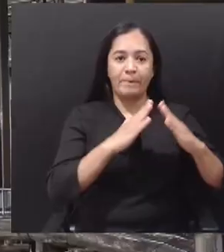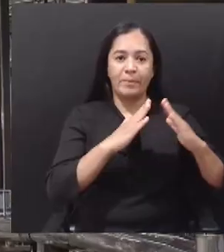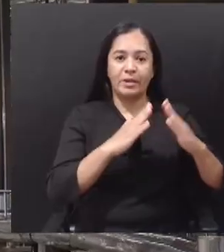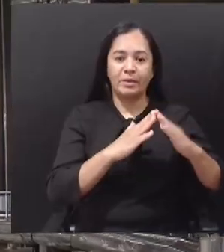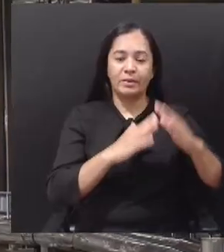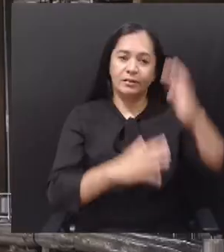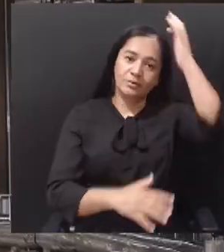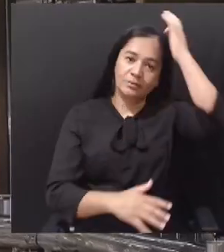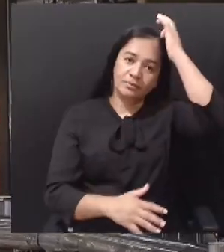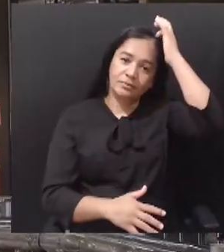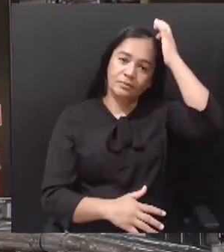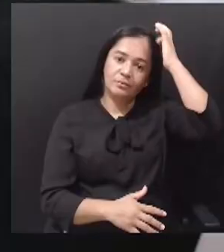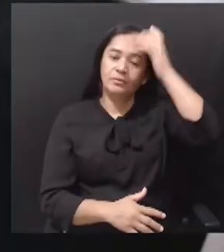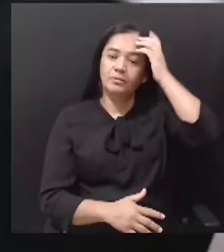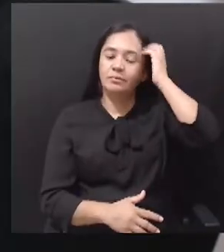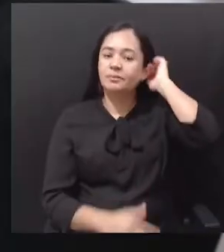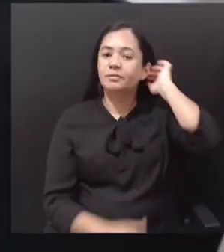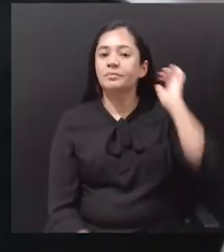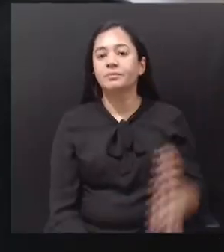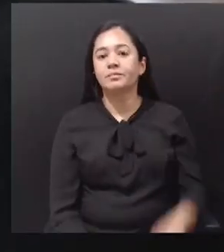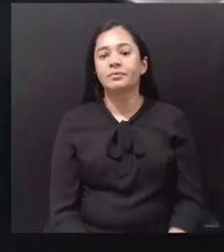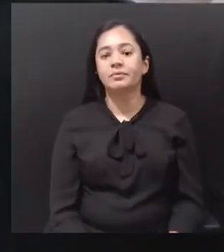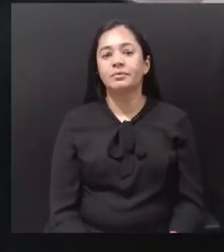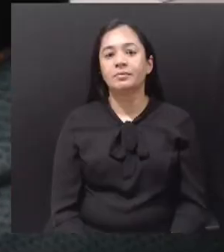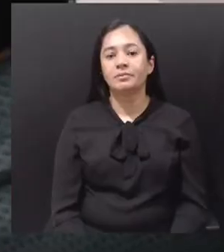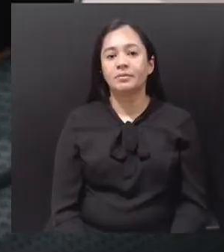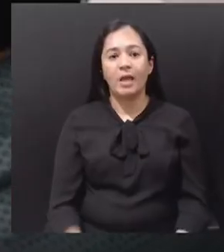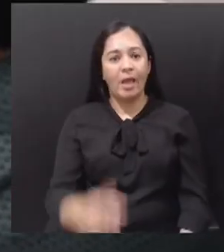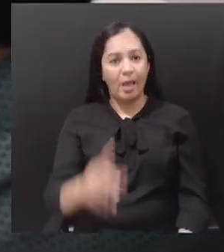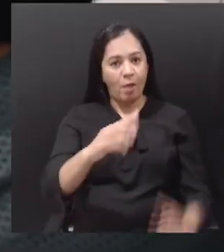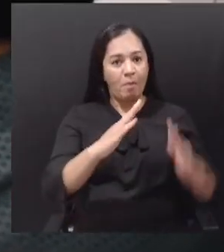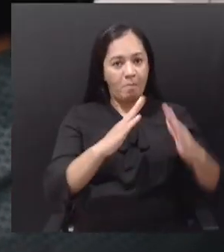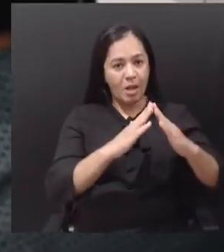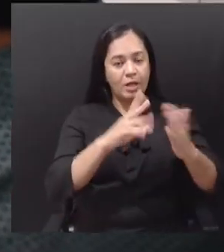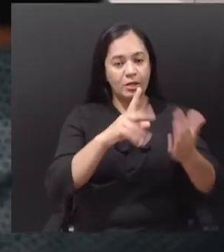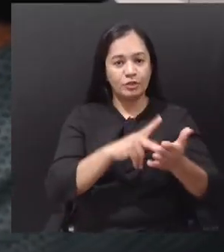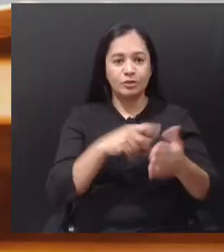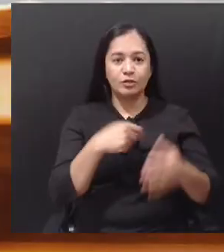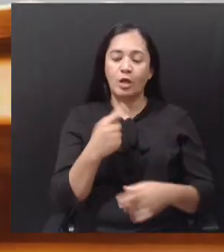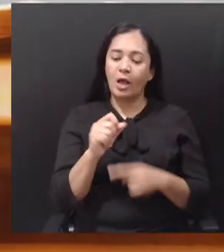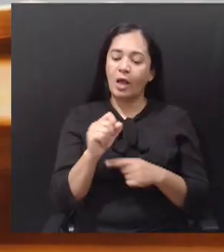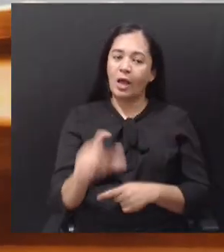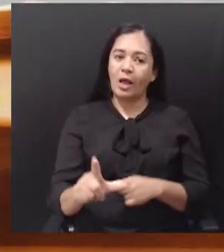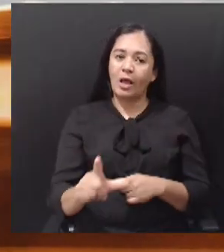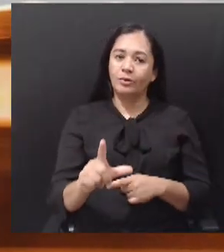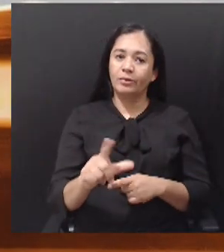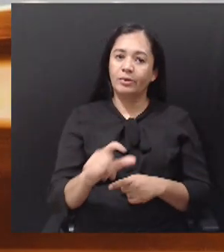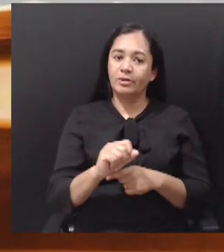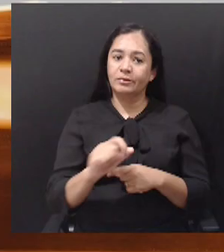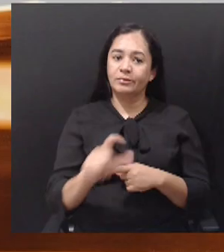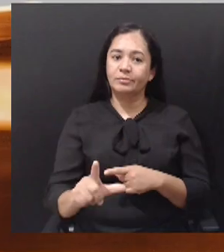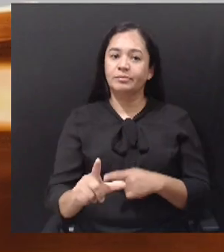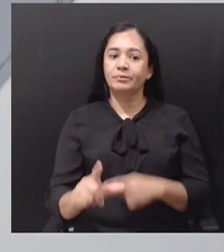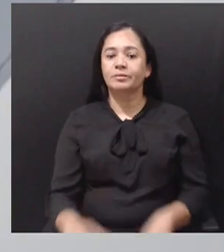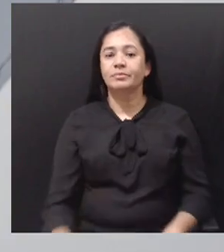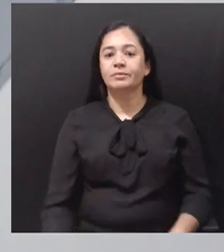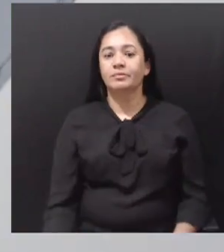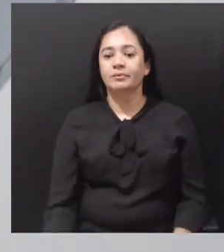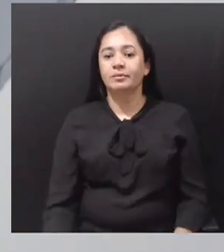Santa Cândida, era uma casa mesmo, né? A gente alugou a casa, isso depois, em